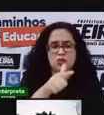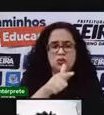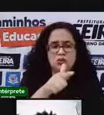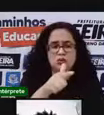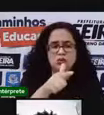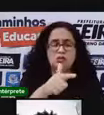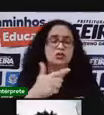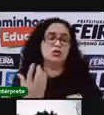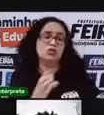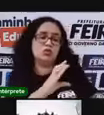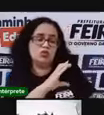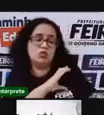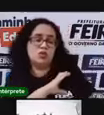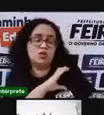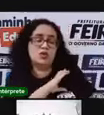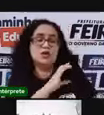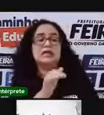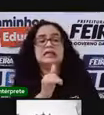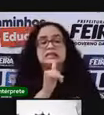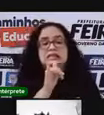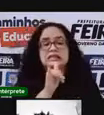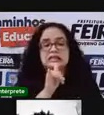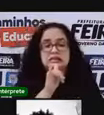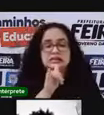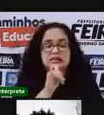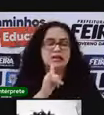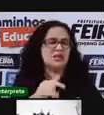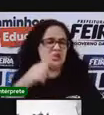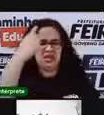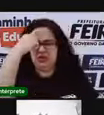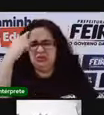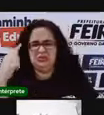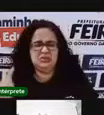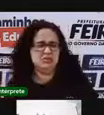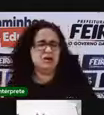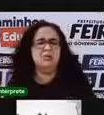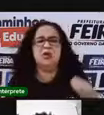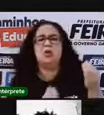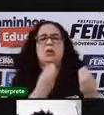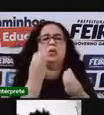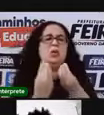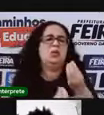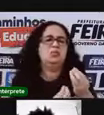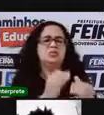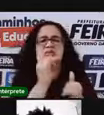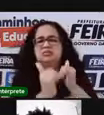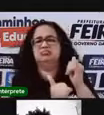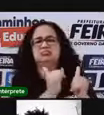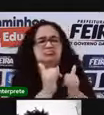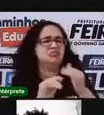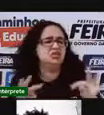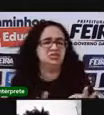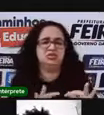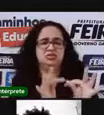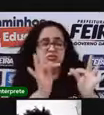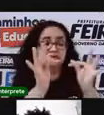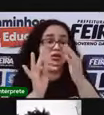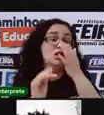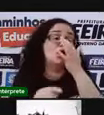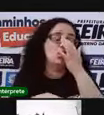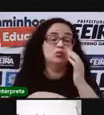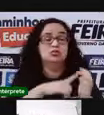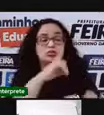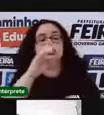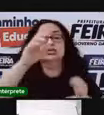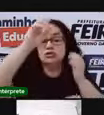esse outro colega, por exemplo, não é? Que não sabe direito ainda, que não aprendeu ainda, porque todos nós vamos aprender,